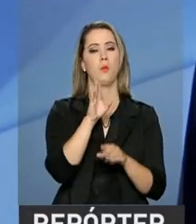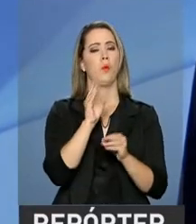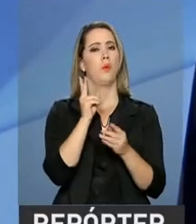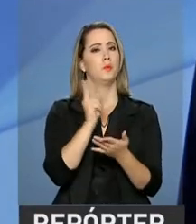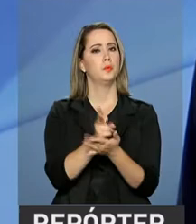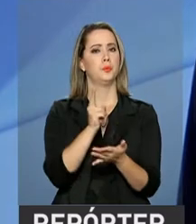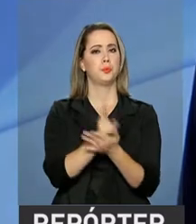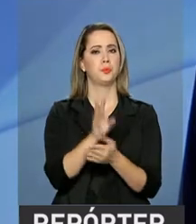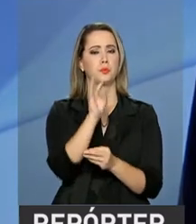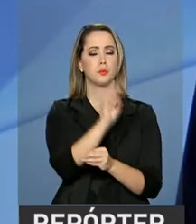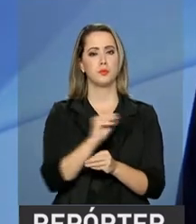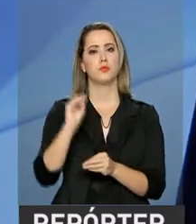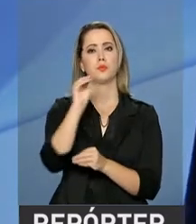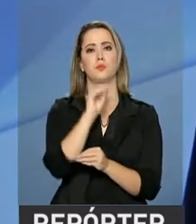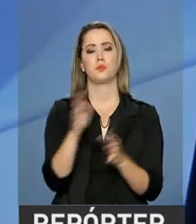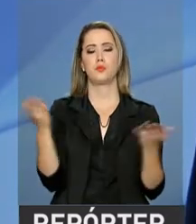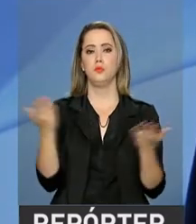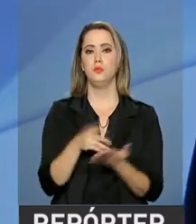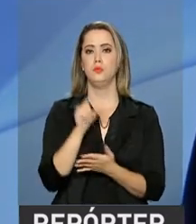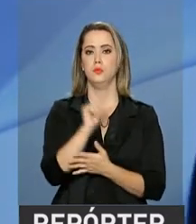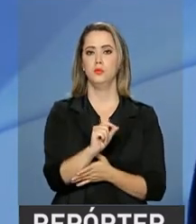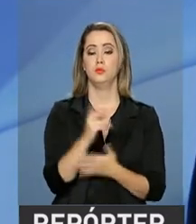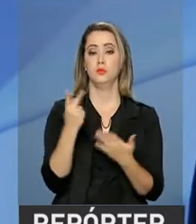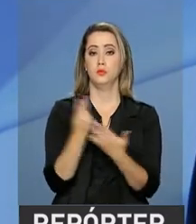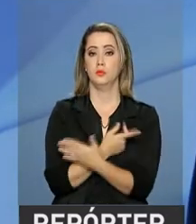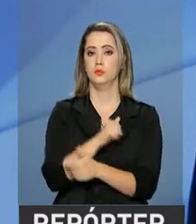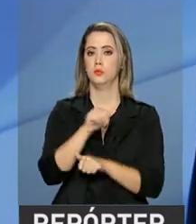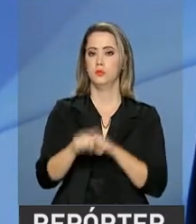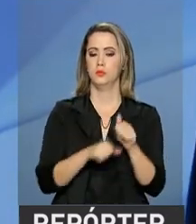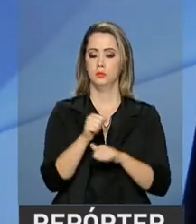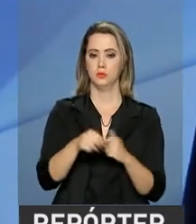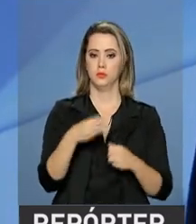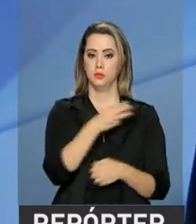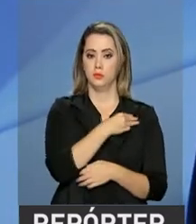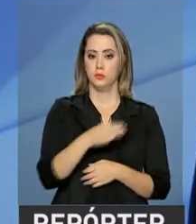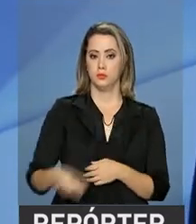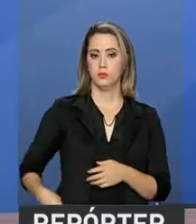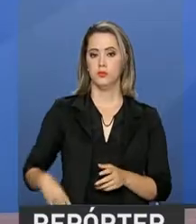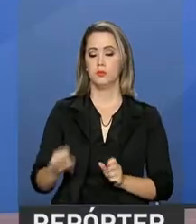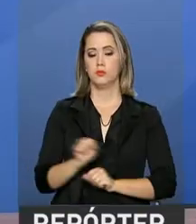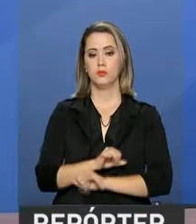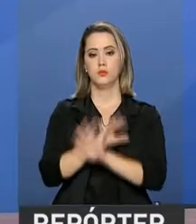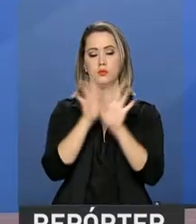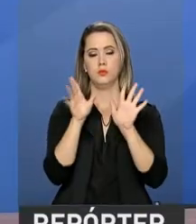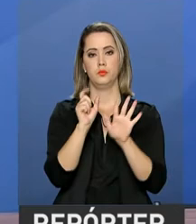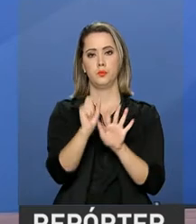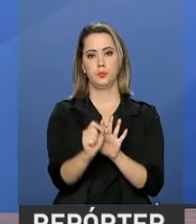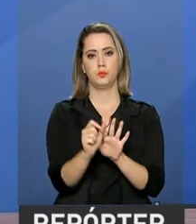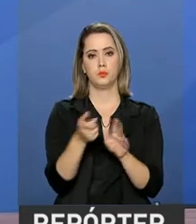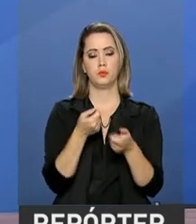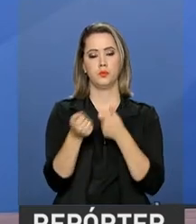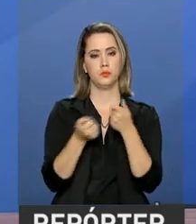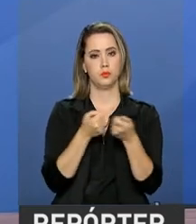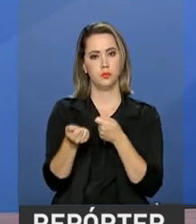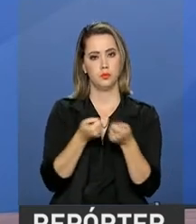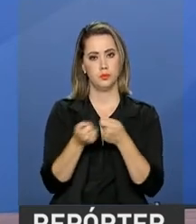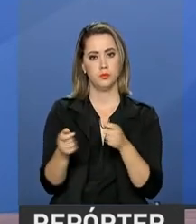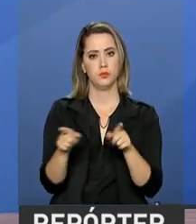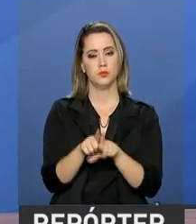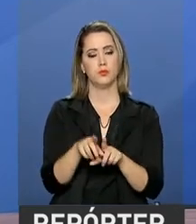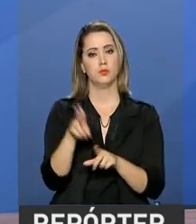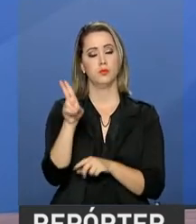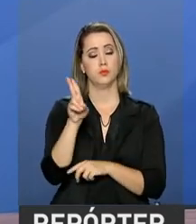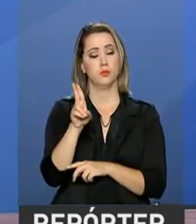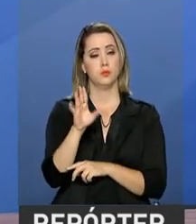e serenidade adotados para realizar mudanças no ministério da transparência fiscalização e a controladoria geral